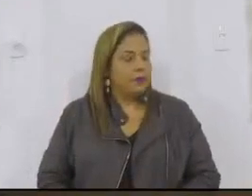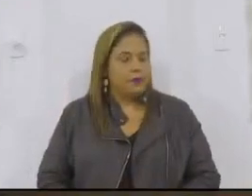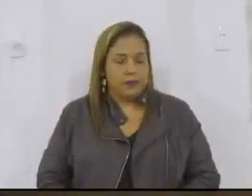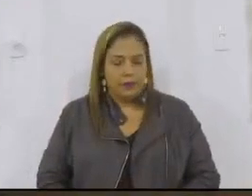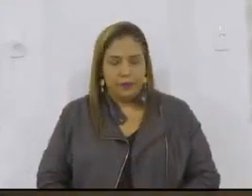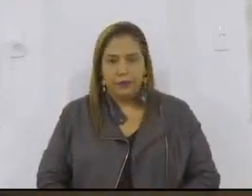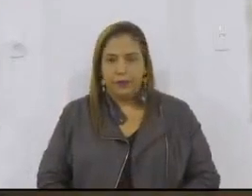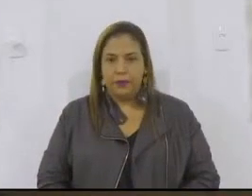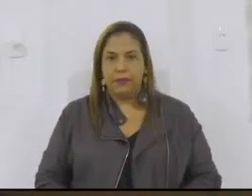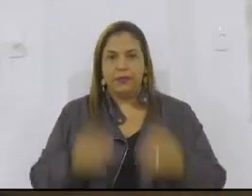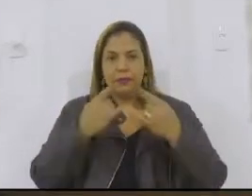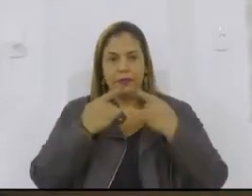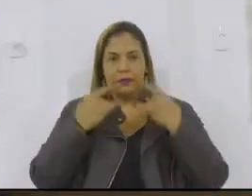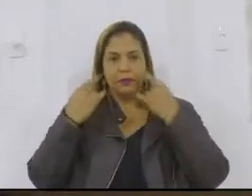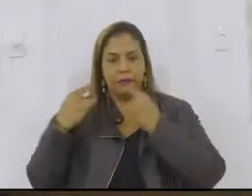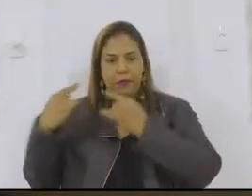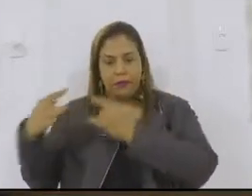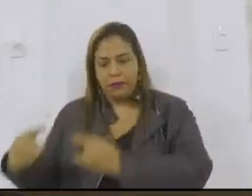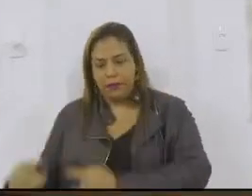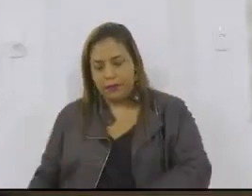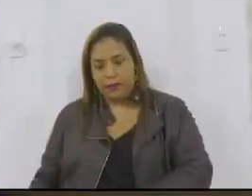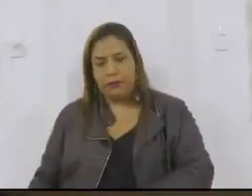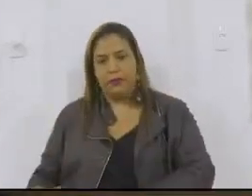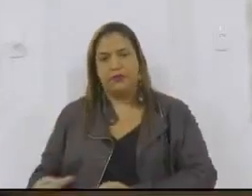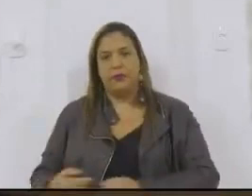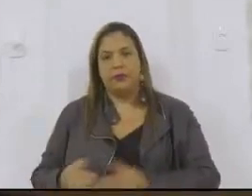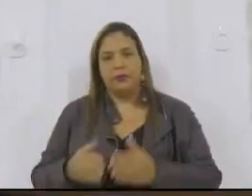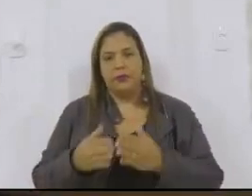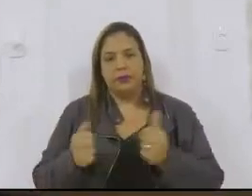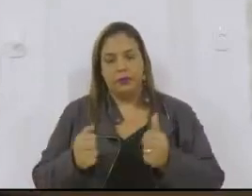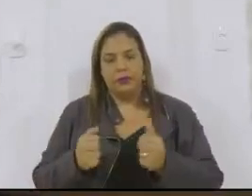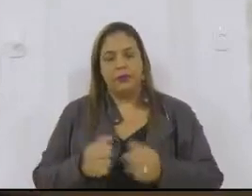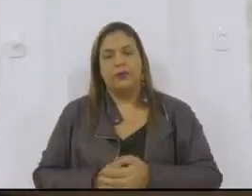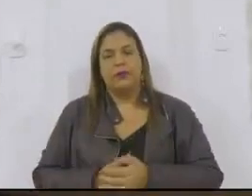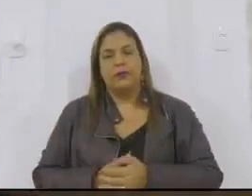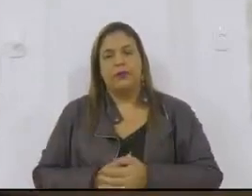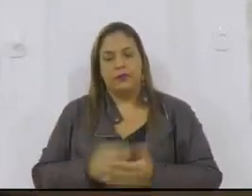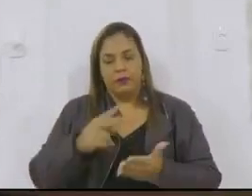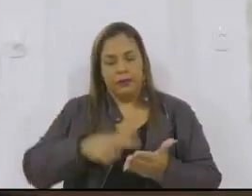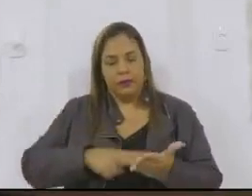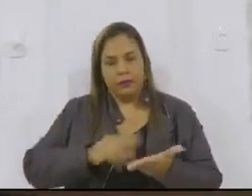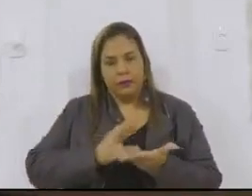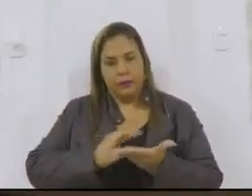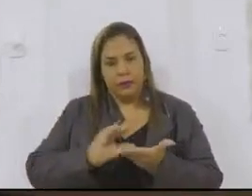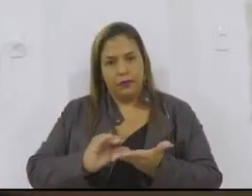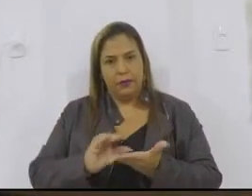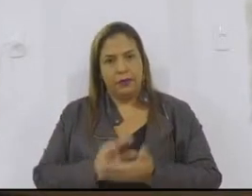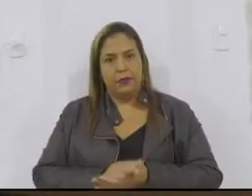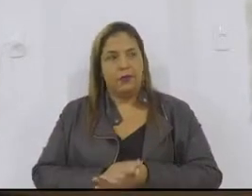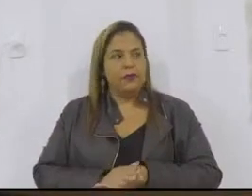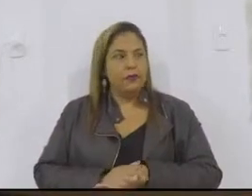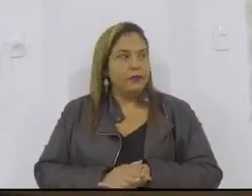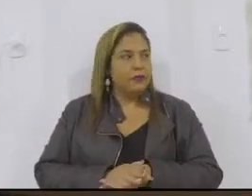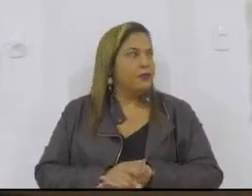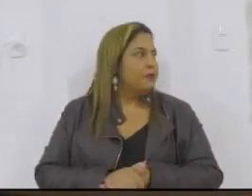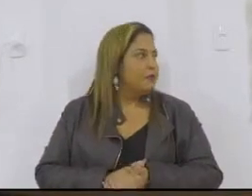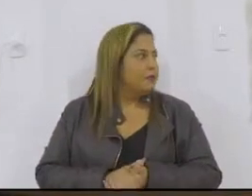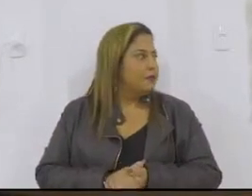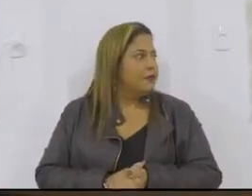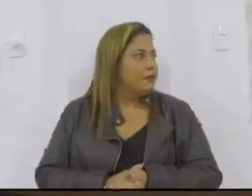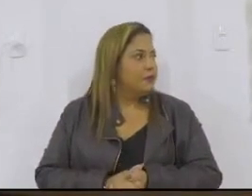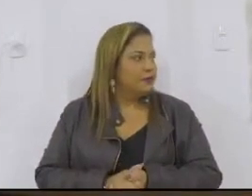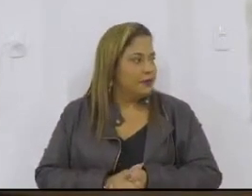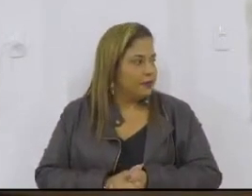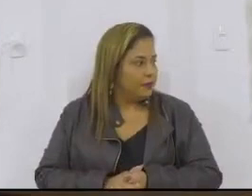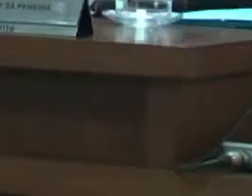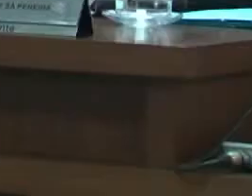Peço licença para tirar a máscara, fazer a leitura da ata. Aos 26 dias do mês de agosto do ano de 2021, nesta